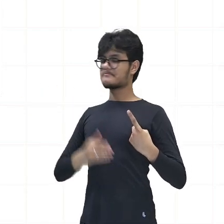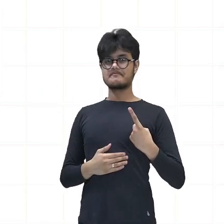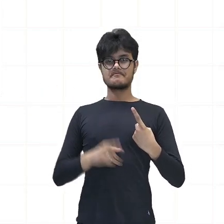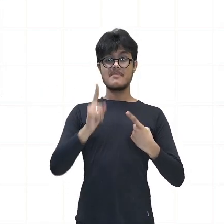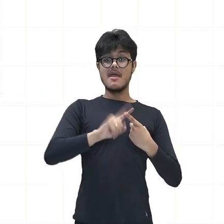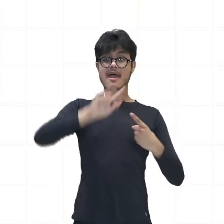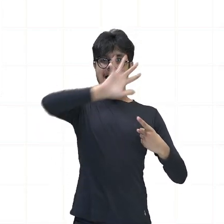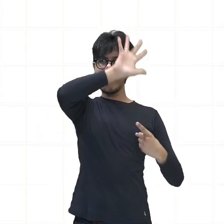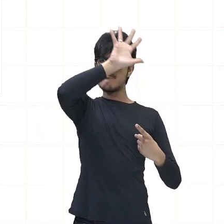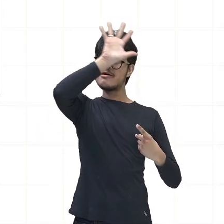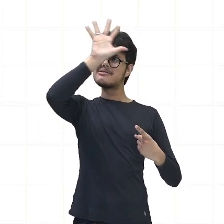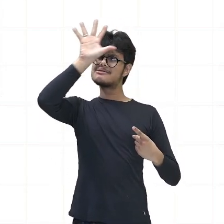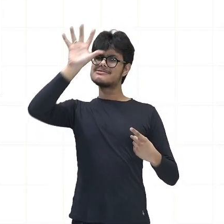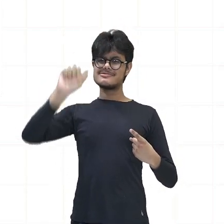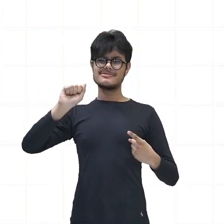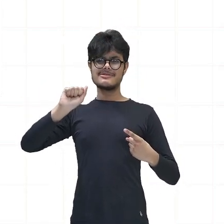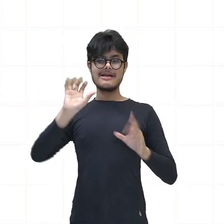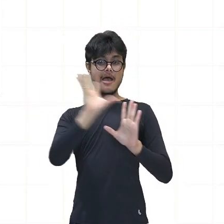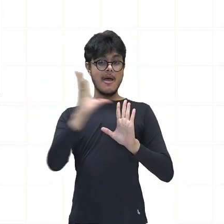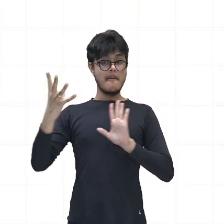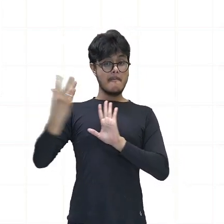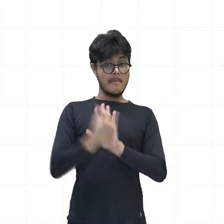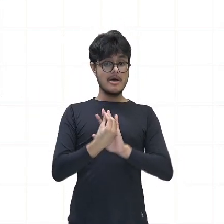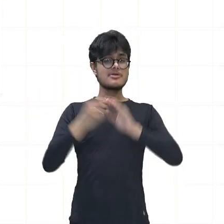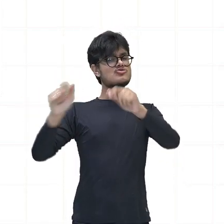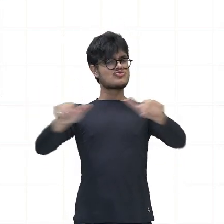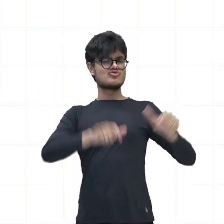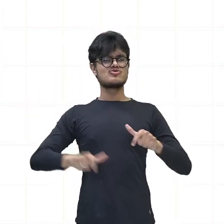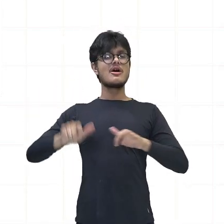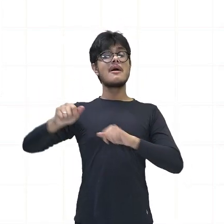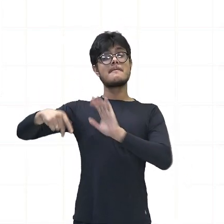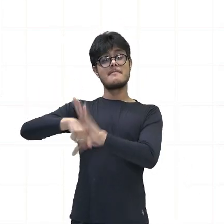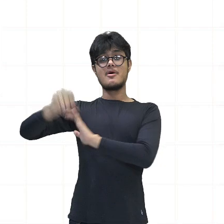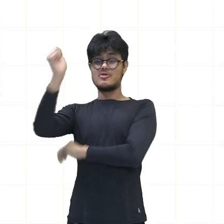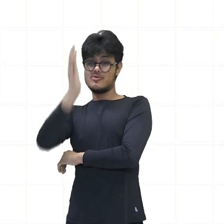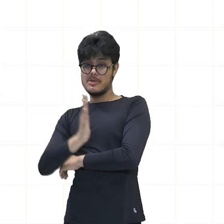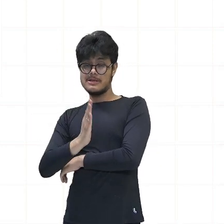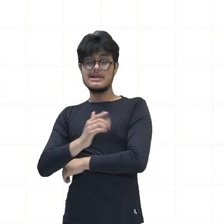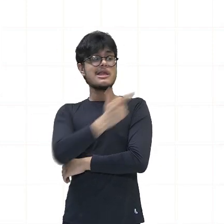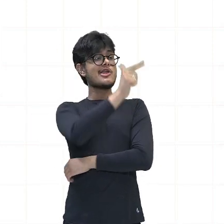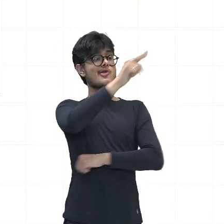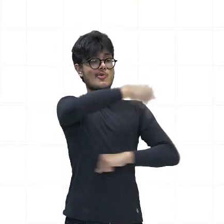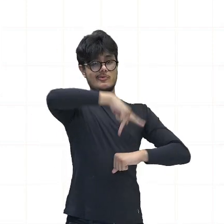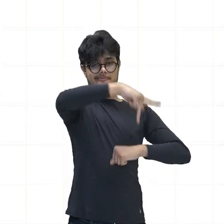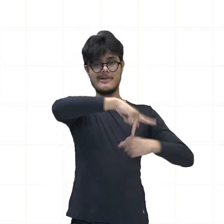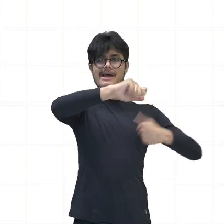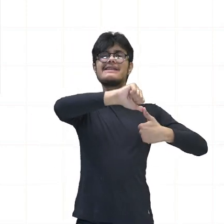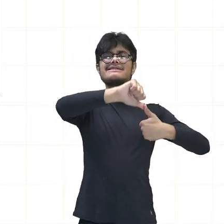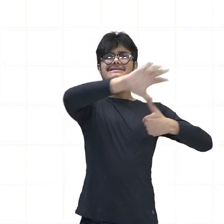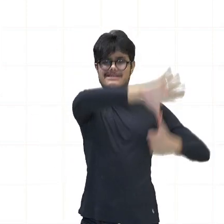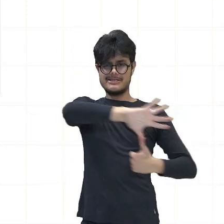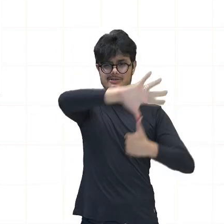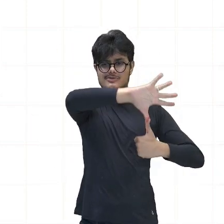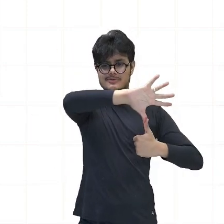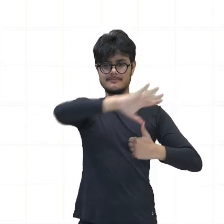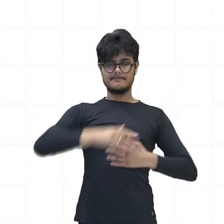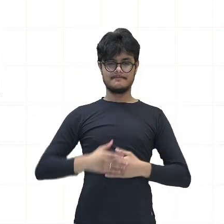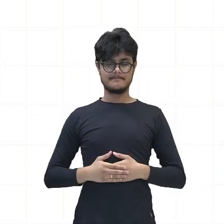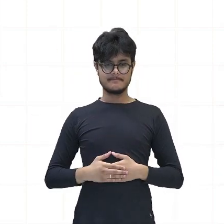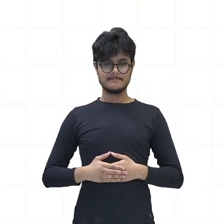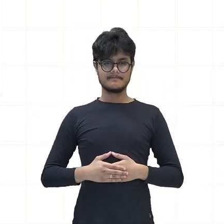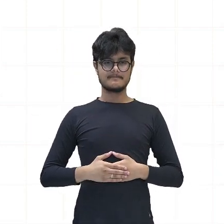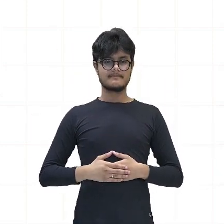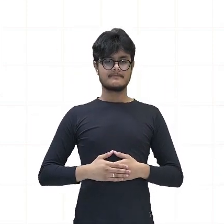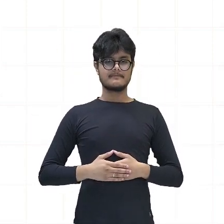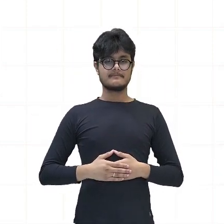amazônica, que abrange alguns estados do Brasil e alguns países sul-americanos, países vizinhos do Brasil. É uma